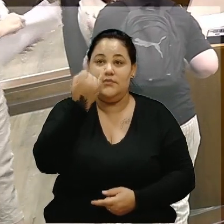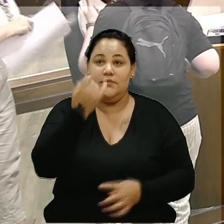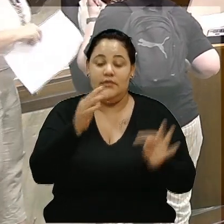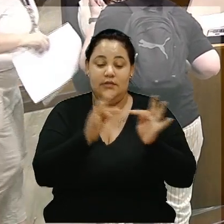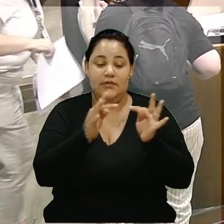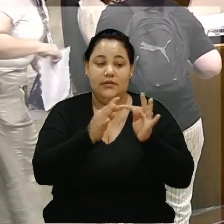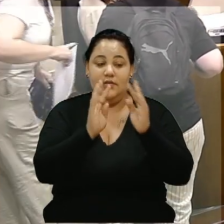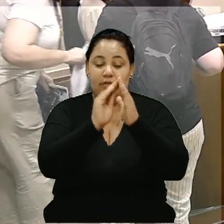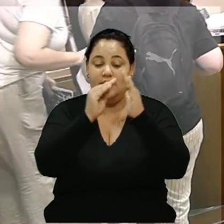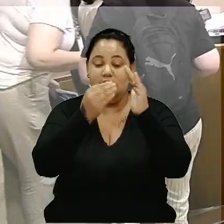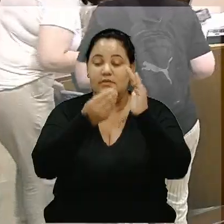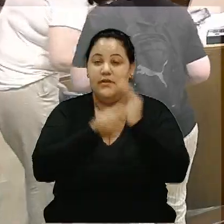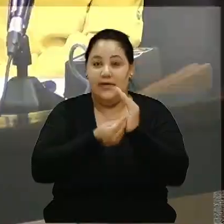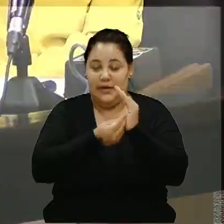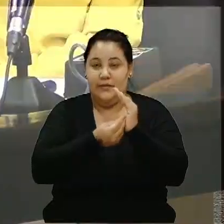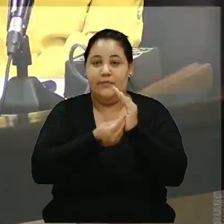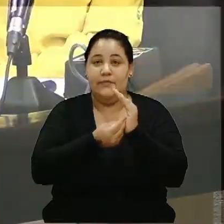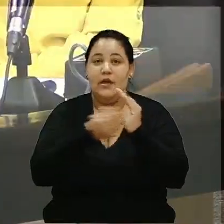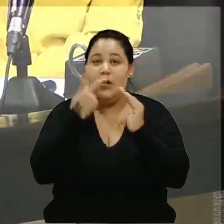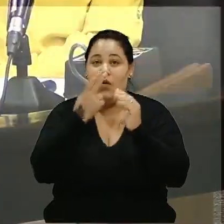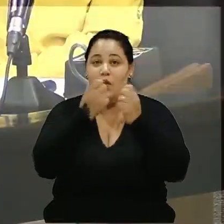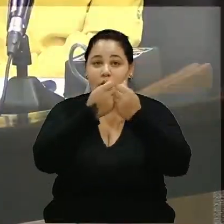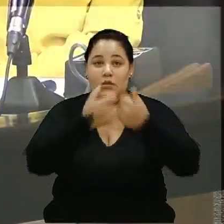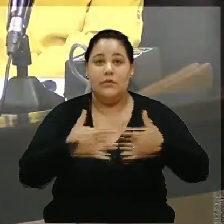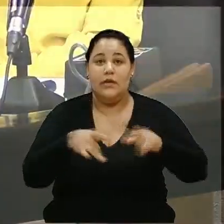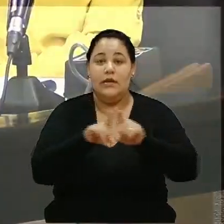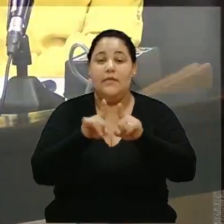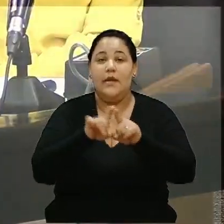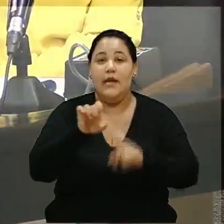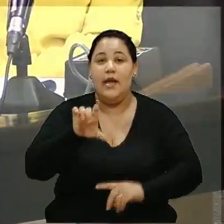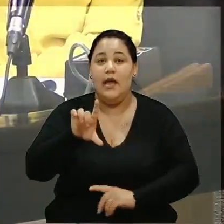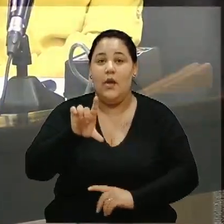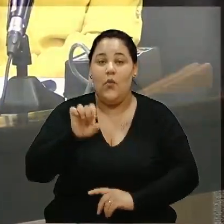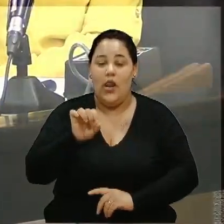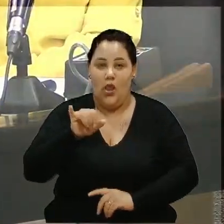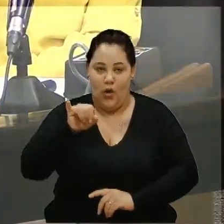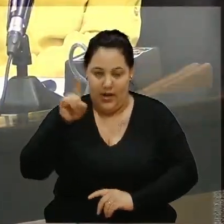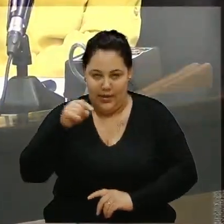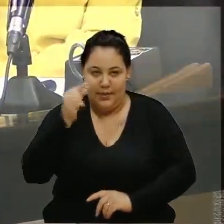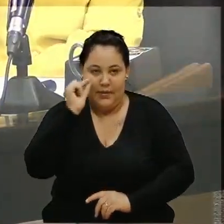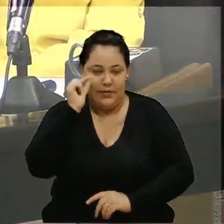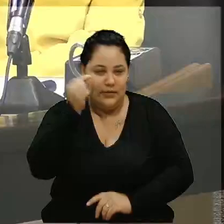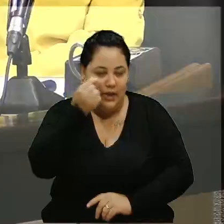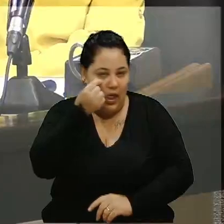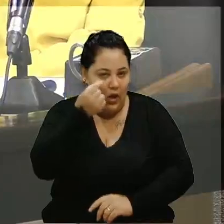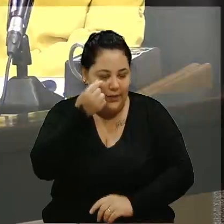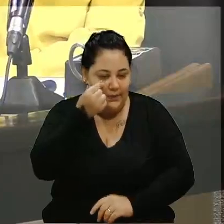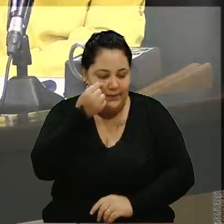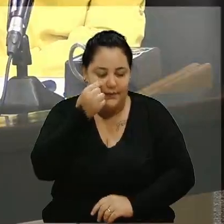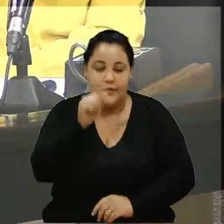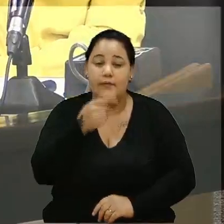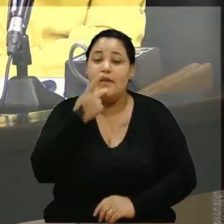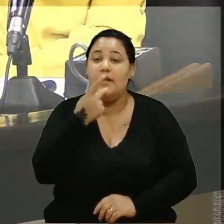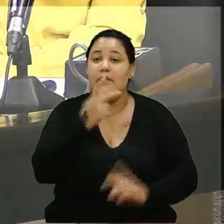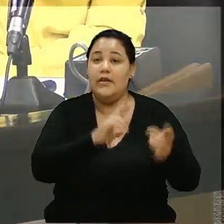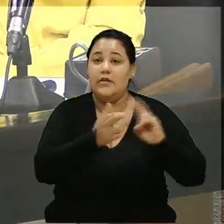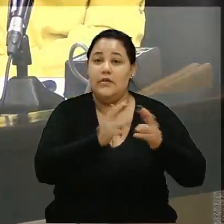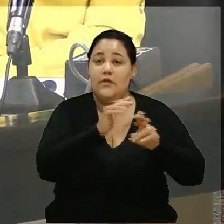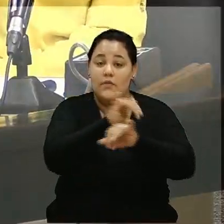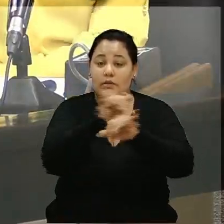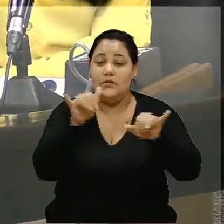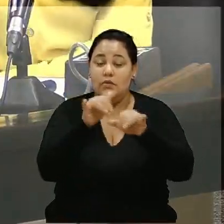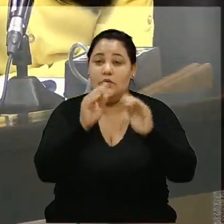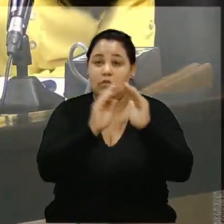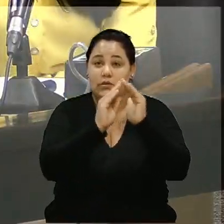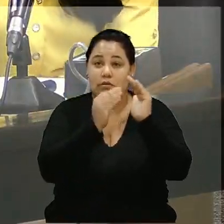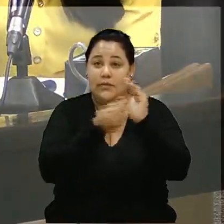SAMAI, porque, como eu disse para o vereador Eloy Frisso na outra oportunidade, foi a respeito das informações do SAMAI, a respeito das